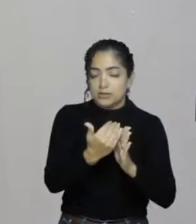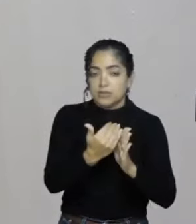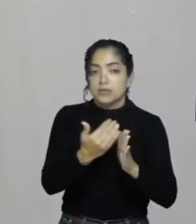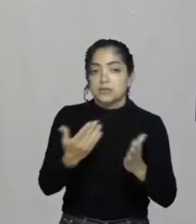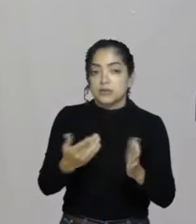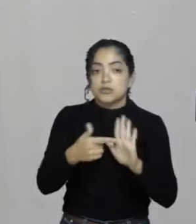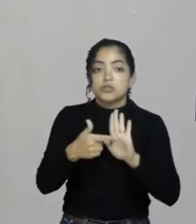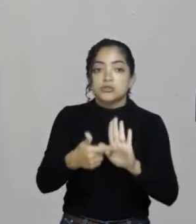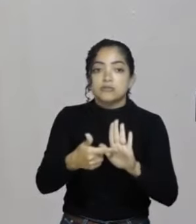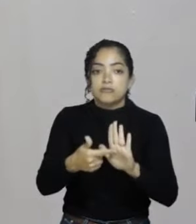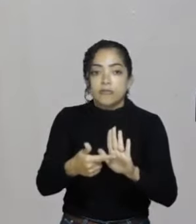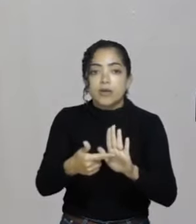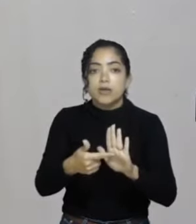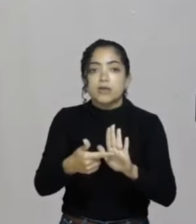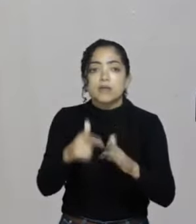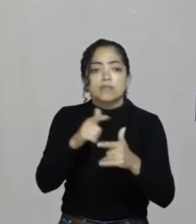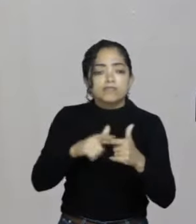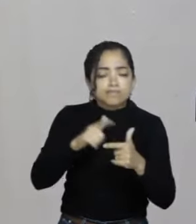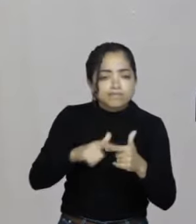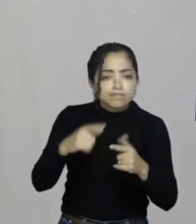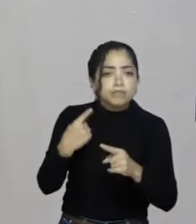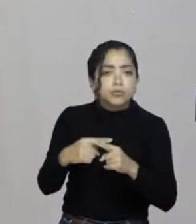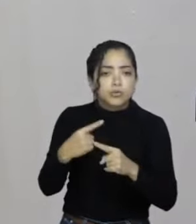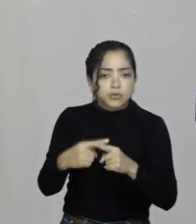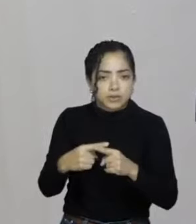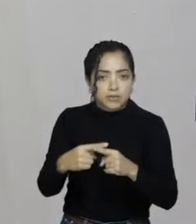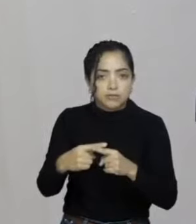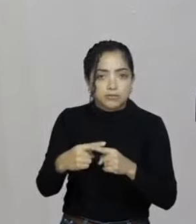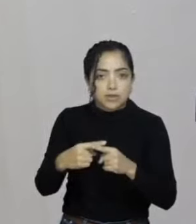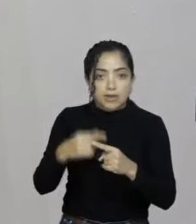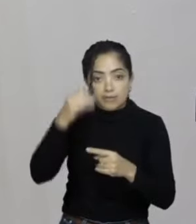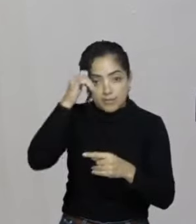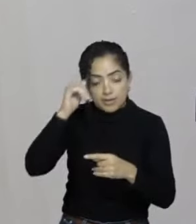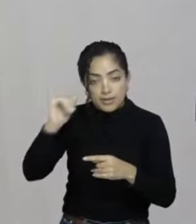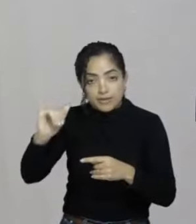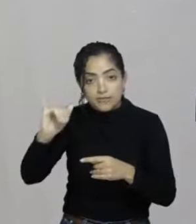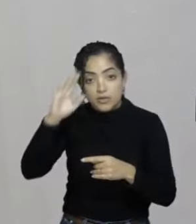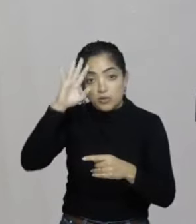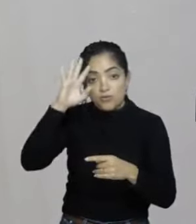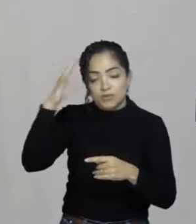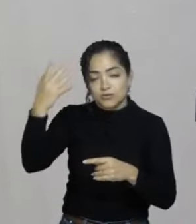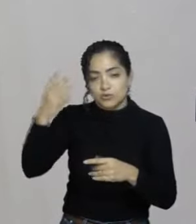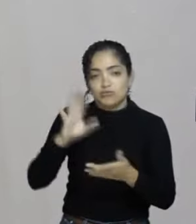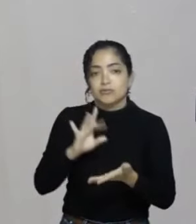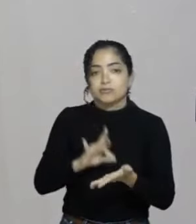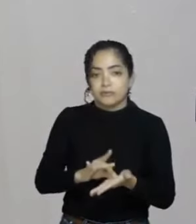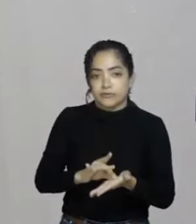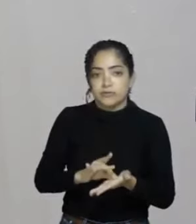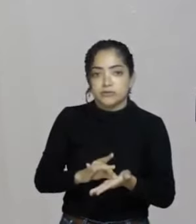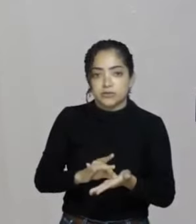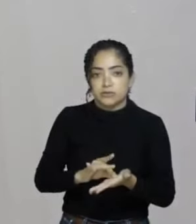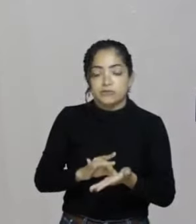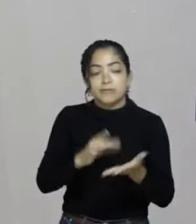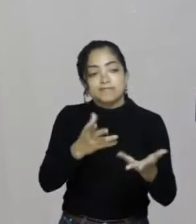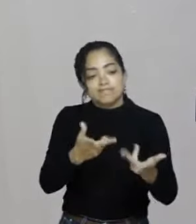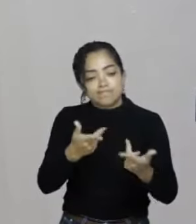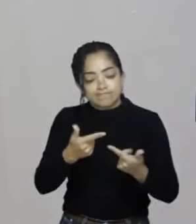as causas do problema e obviamente atuar em busca de uma solução definitiva que Aprimore